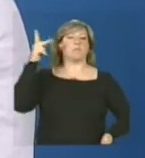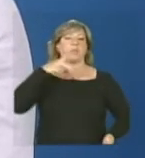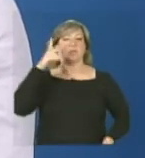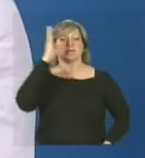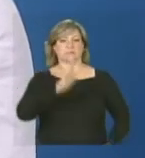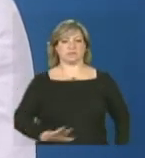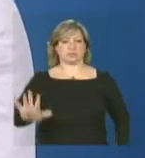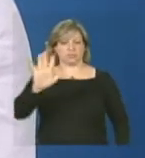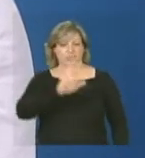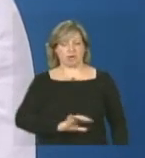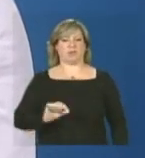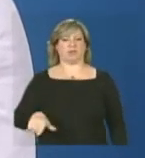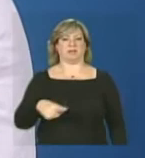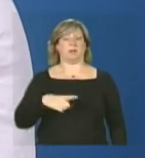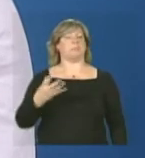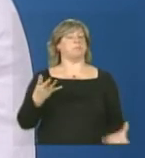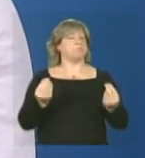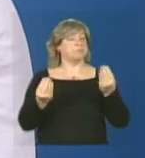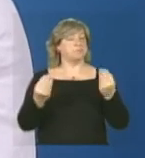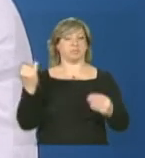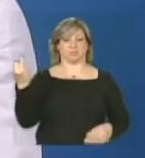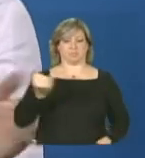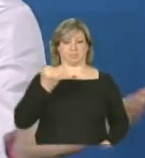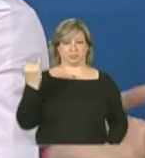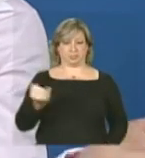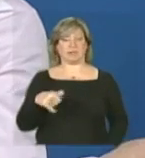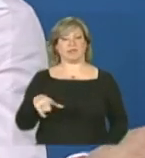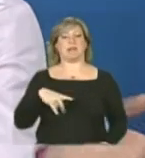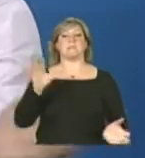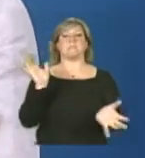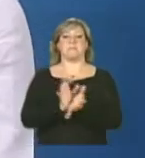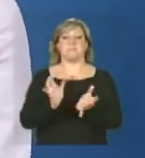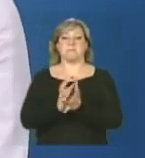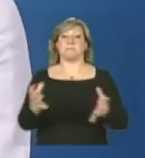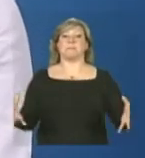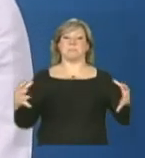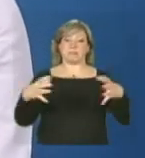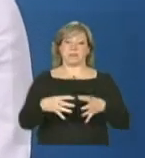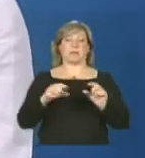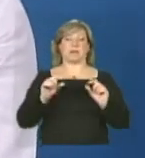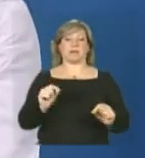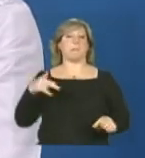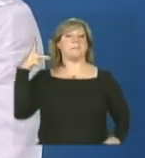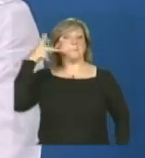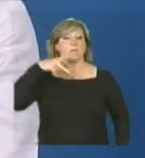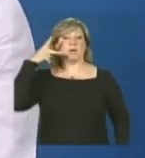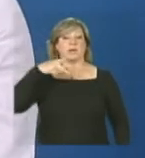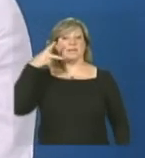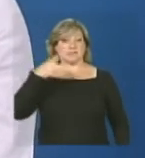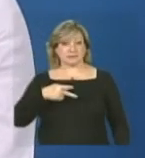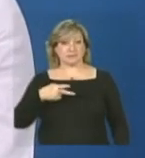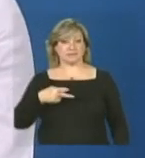Alimentação e Nutrição. Ela é muito importante, ela faz parte das políticas